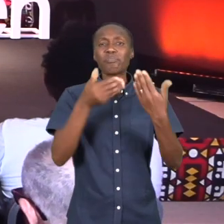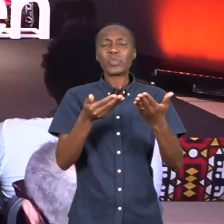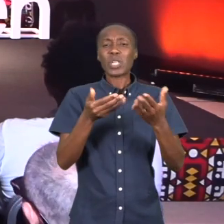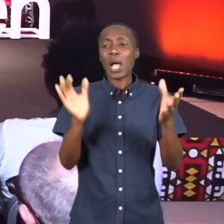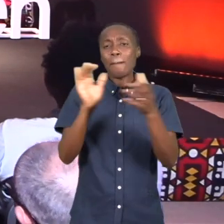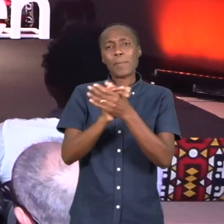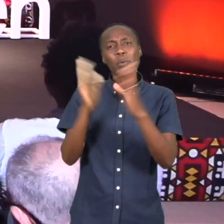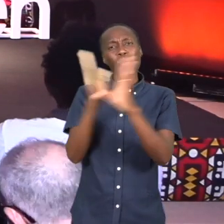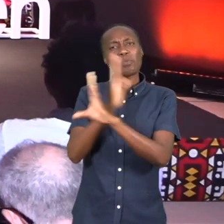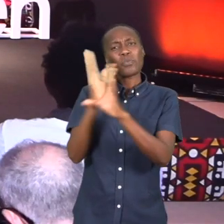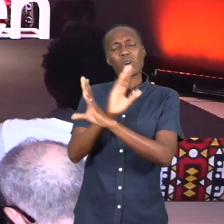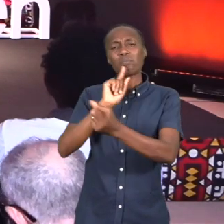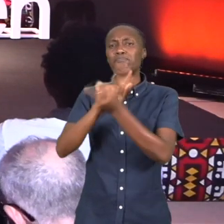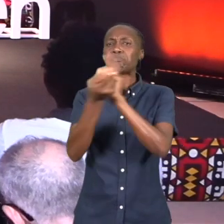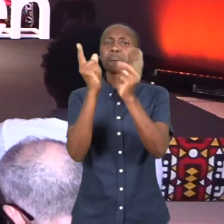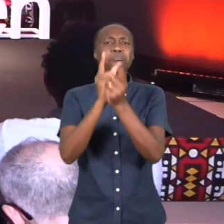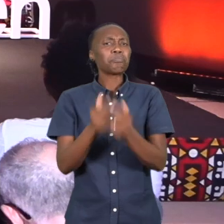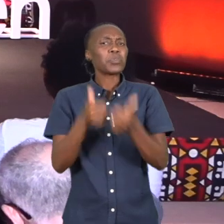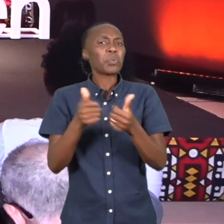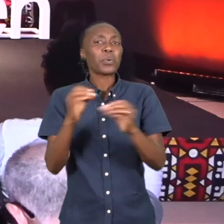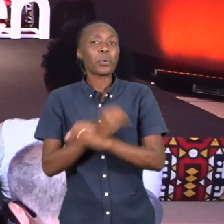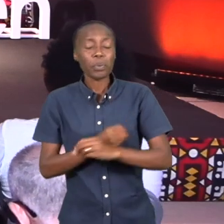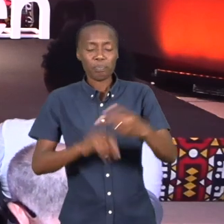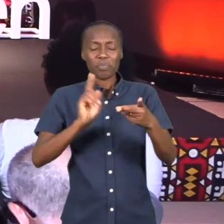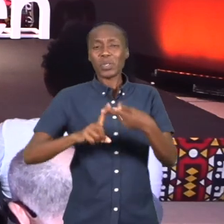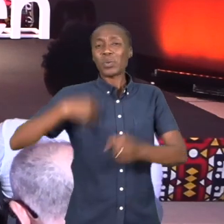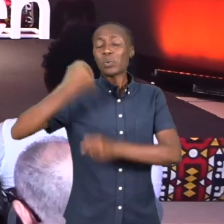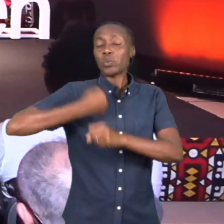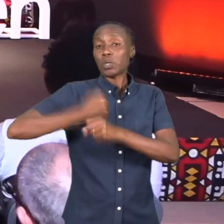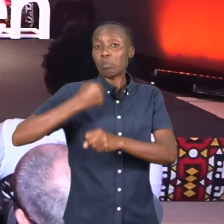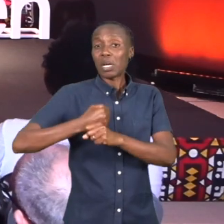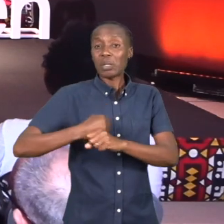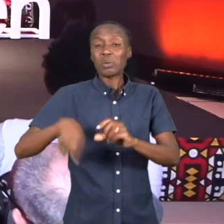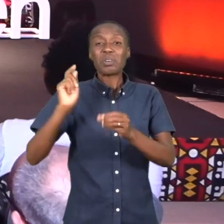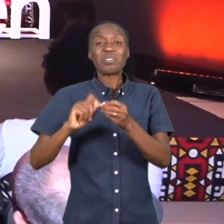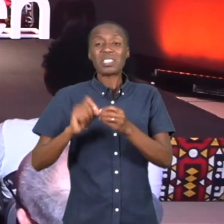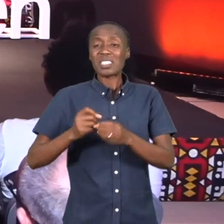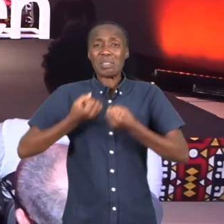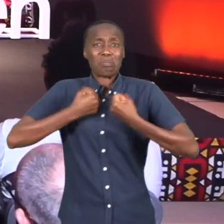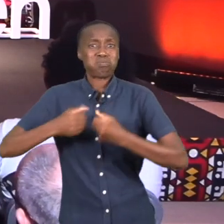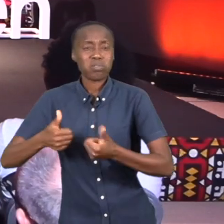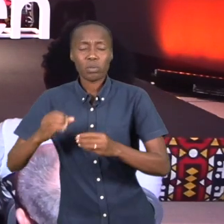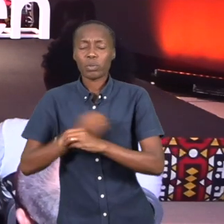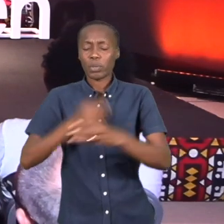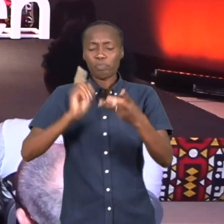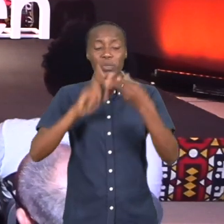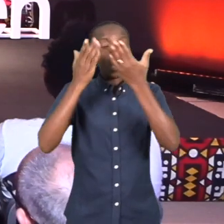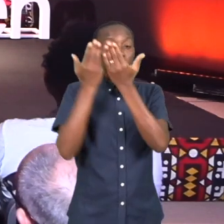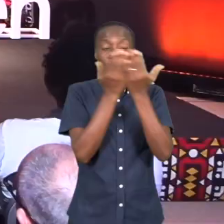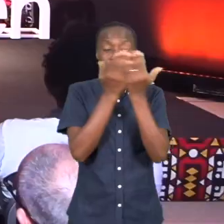amigos. Não conseguia ser produtiva no trabalho. Meu desempenho acadêmico baixou